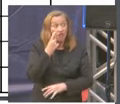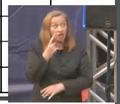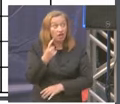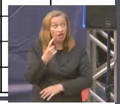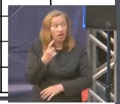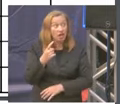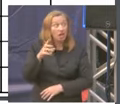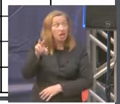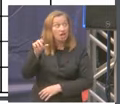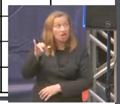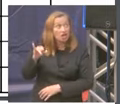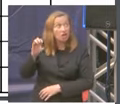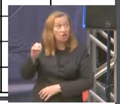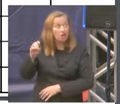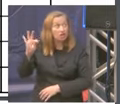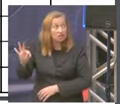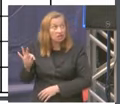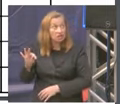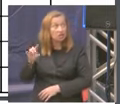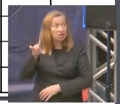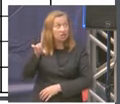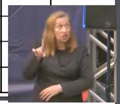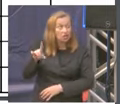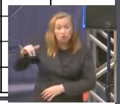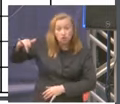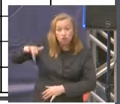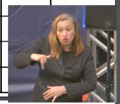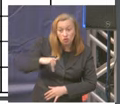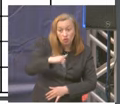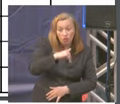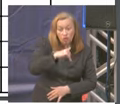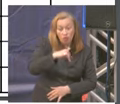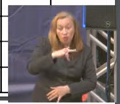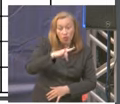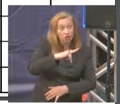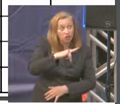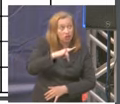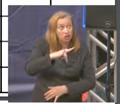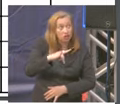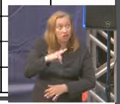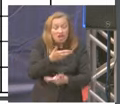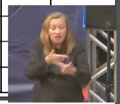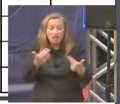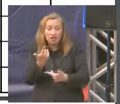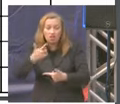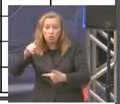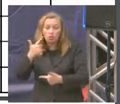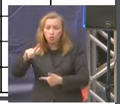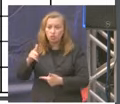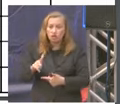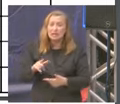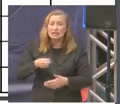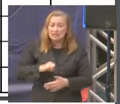realidade virtual aumentada, inteligência artificial, cybersecurity, 5G, 6G. Se eu cruzar novas tecnologias